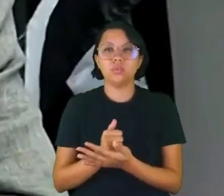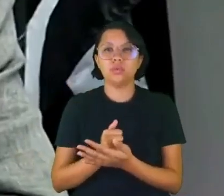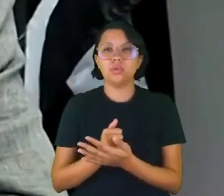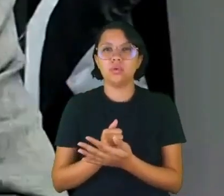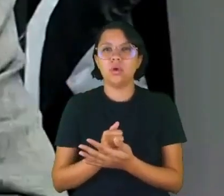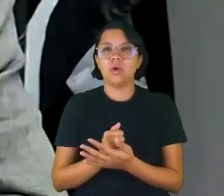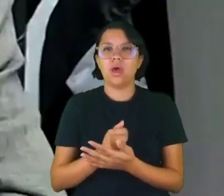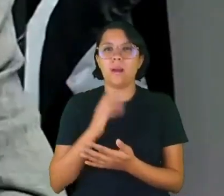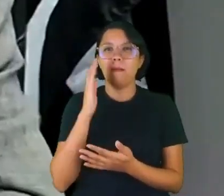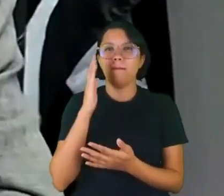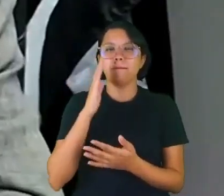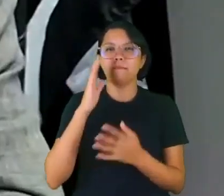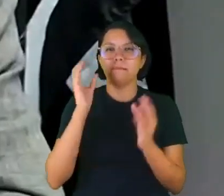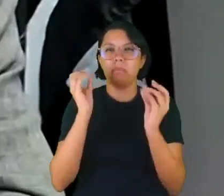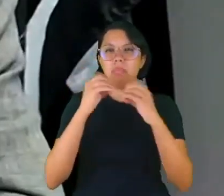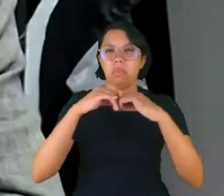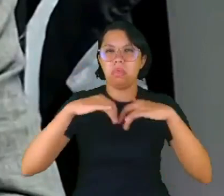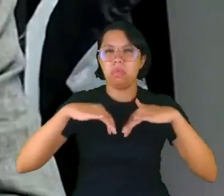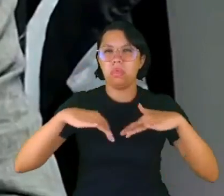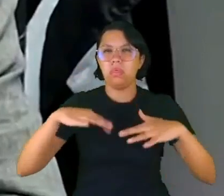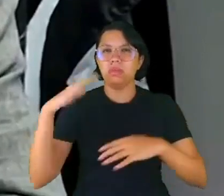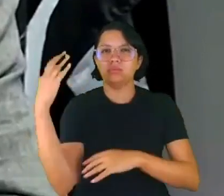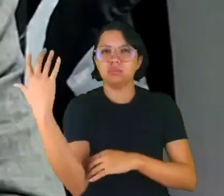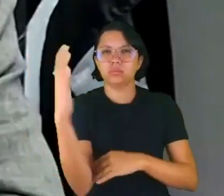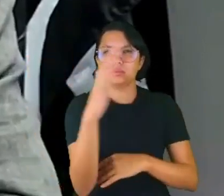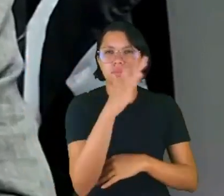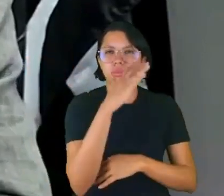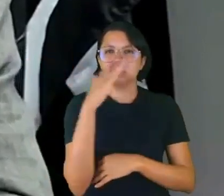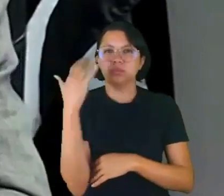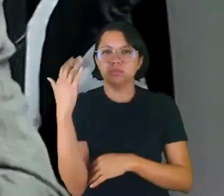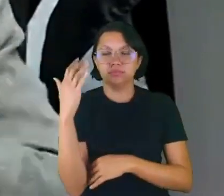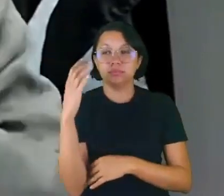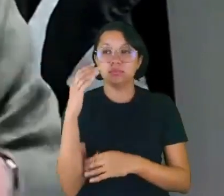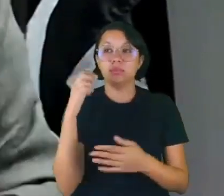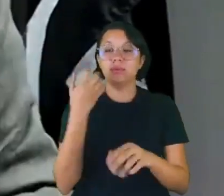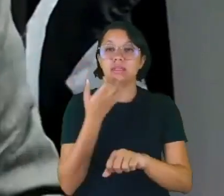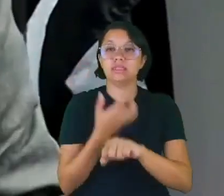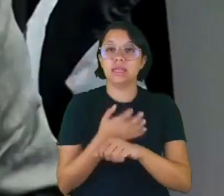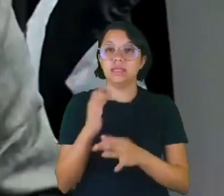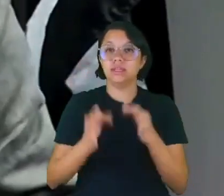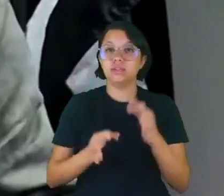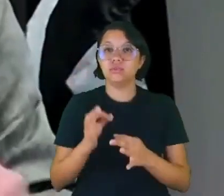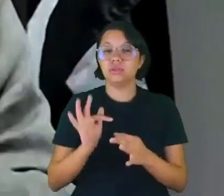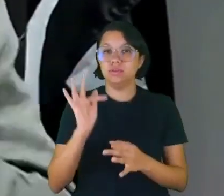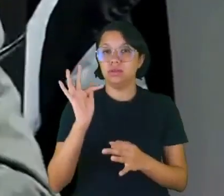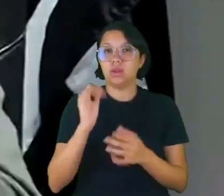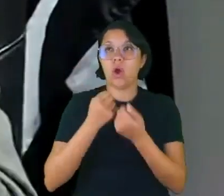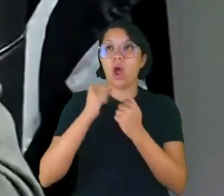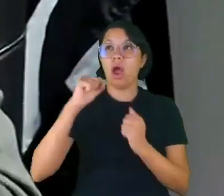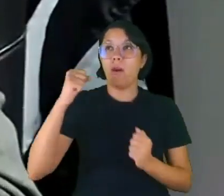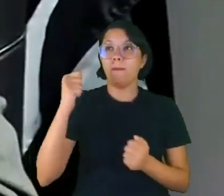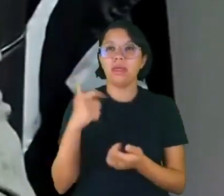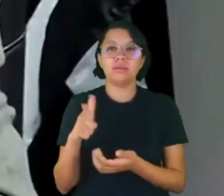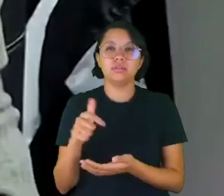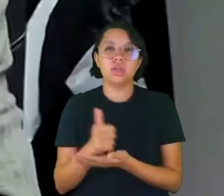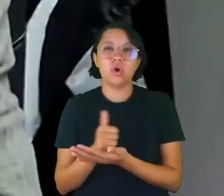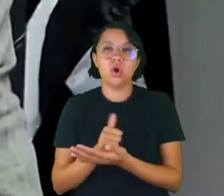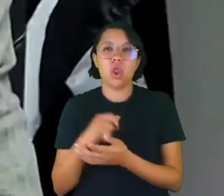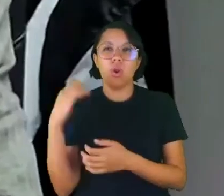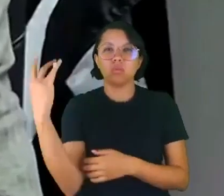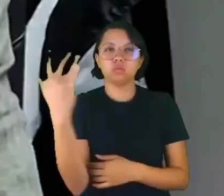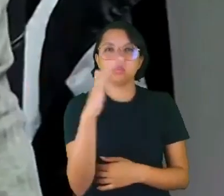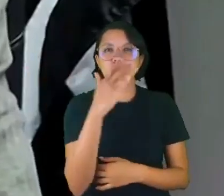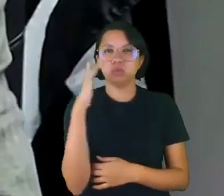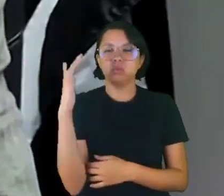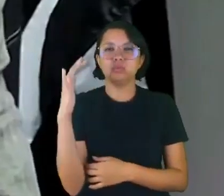ambiente, em matéria da Justiça Federal, aumento incontrolado do meio ambiente e aumento